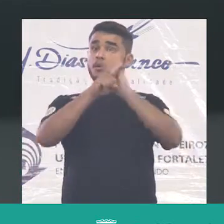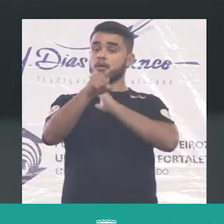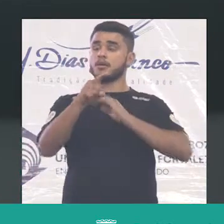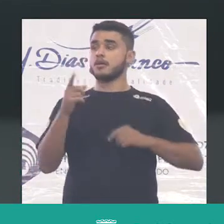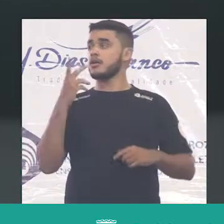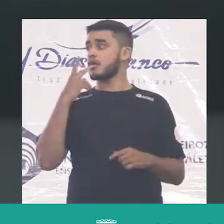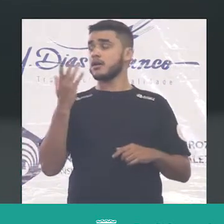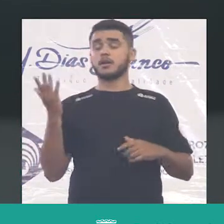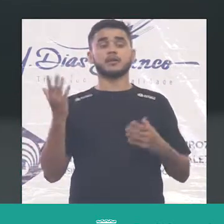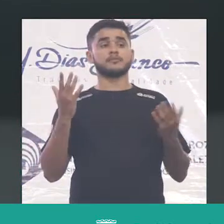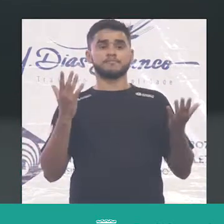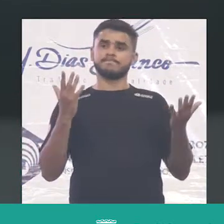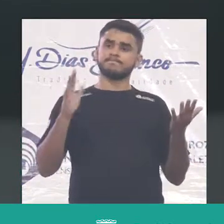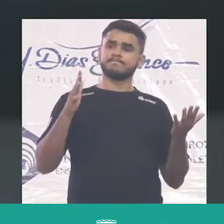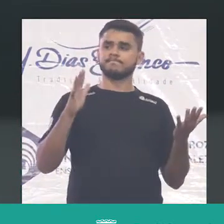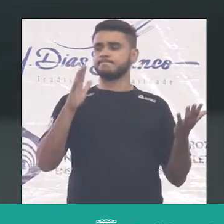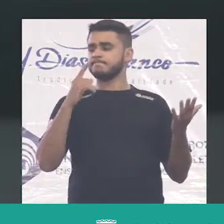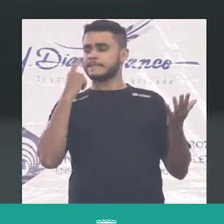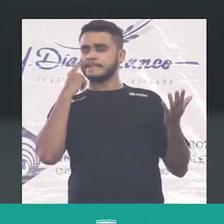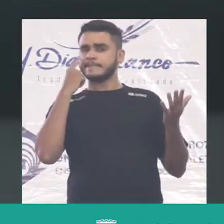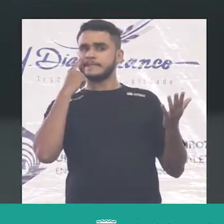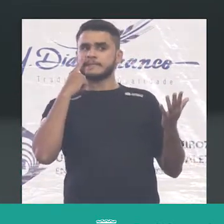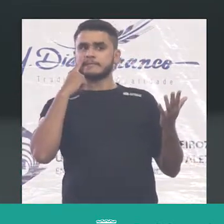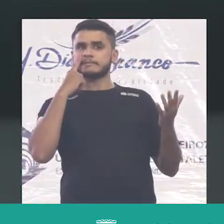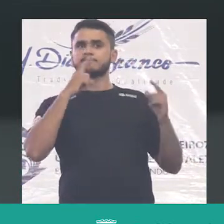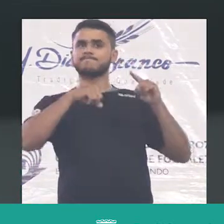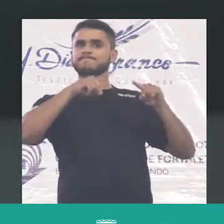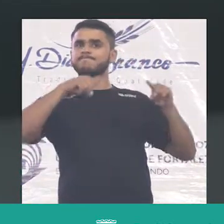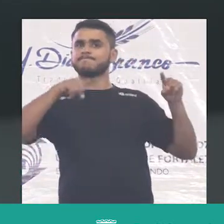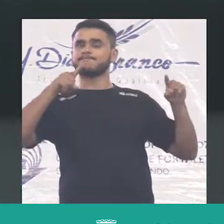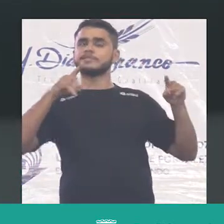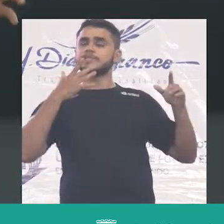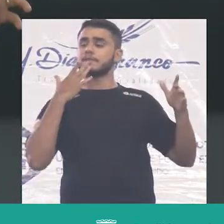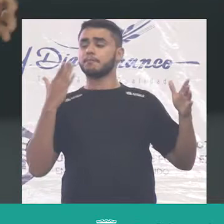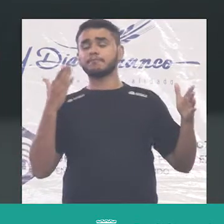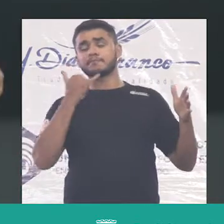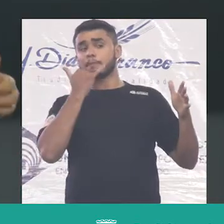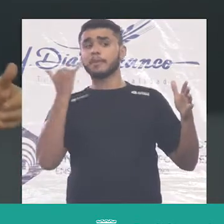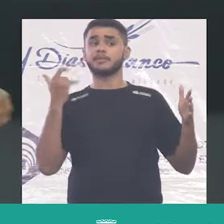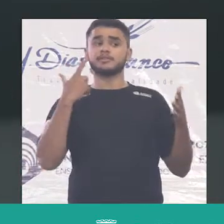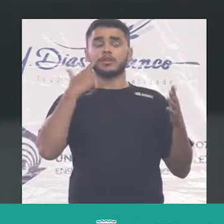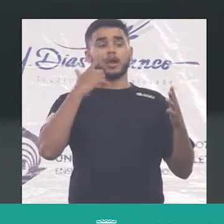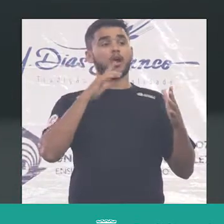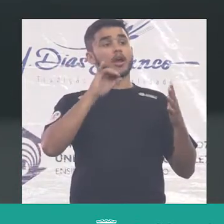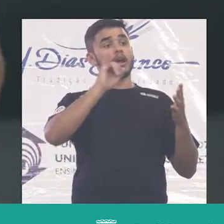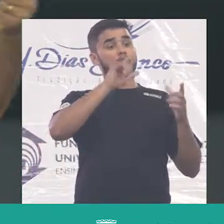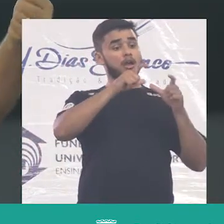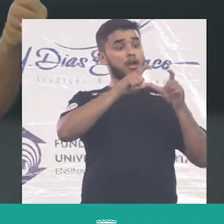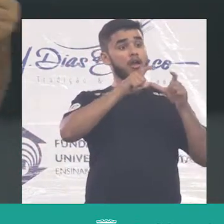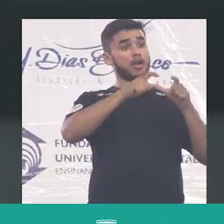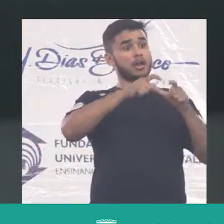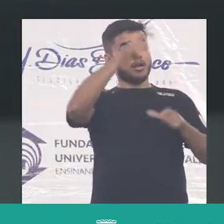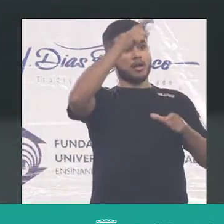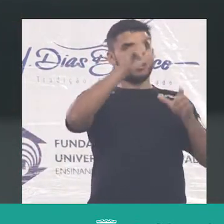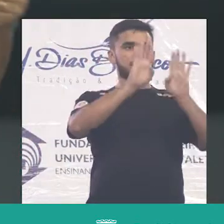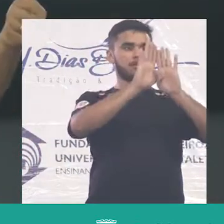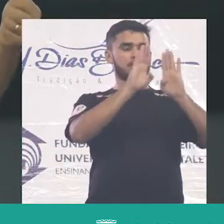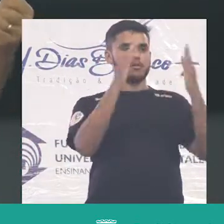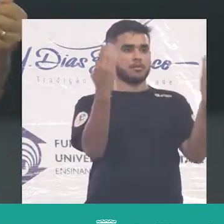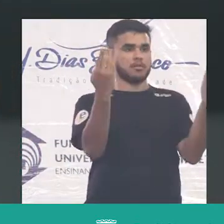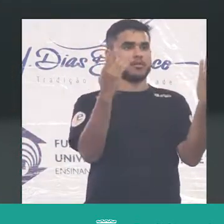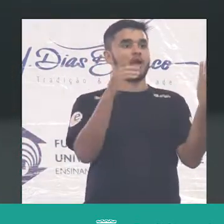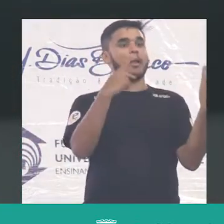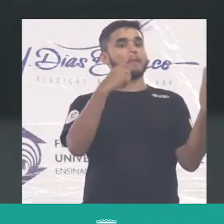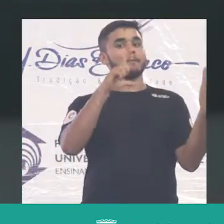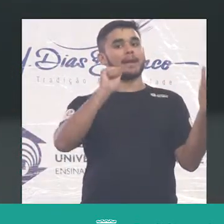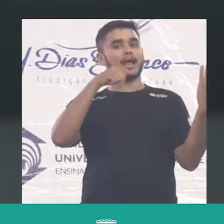de médio para difícil, porque o cara tem que fazer o quê? Calcular a área de uma figura que ele vai ter que abrir, vai ter que